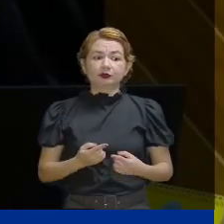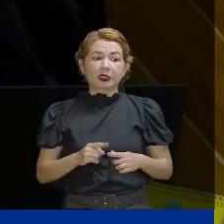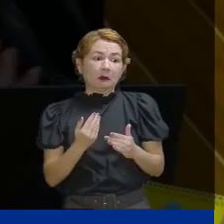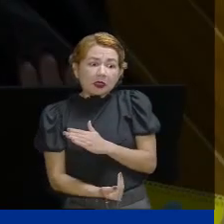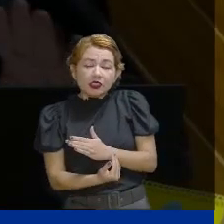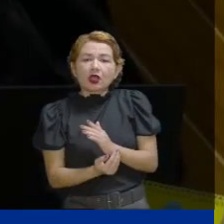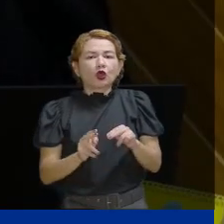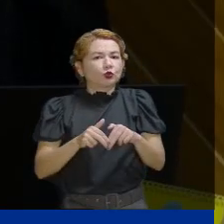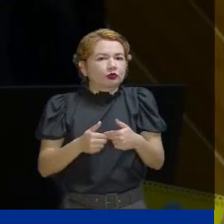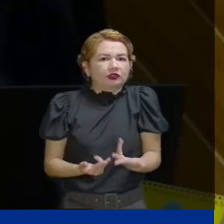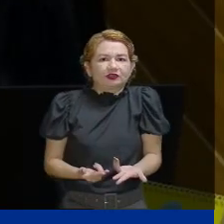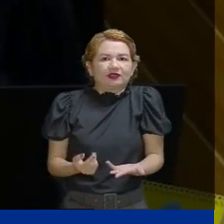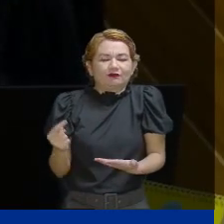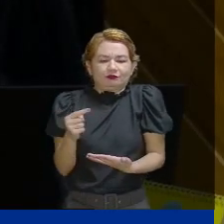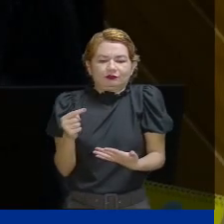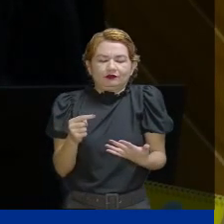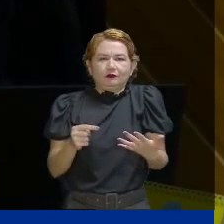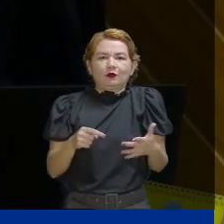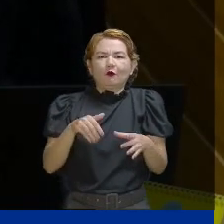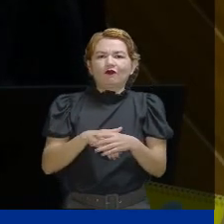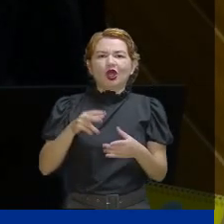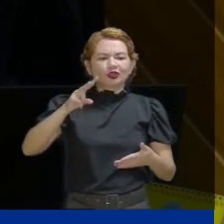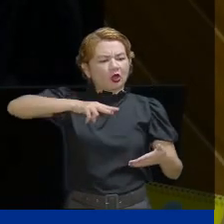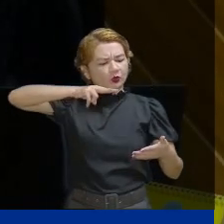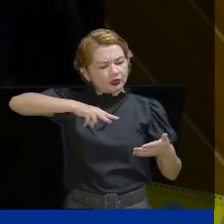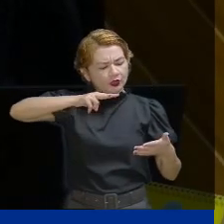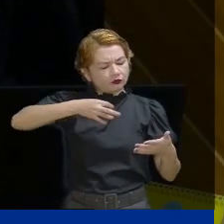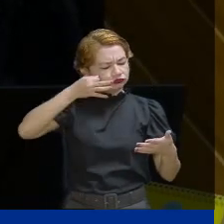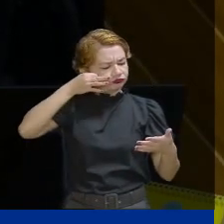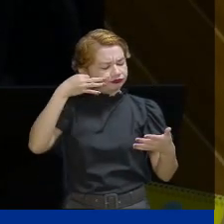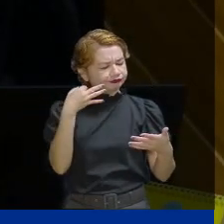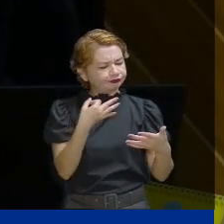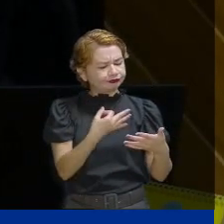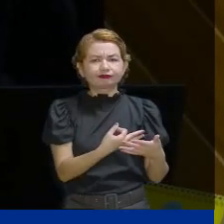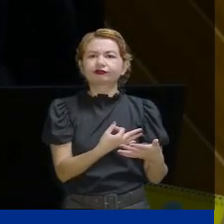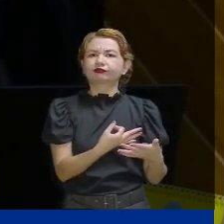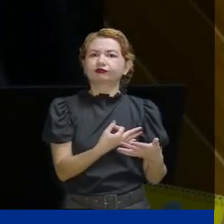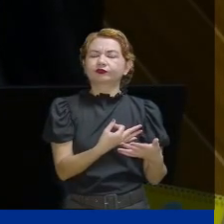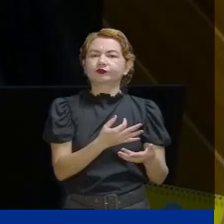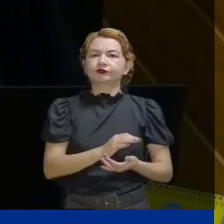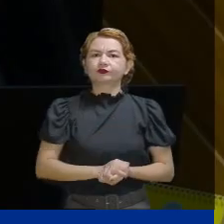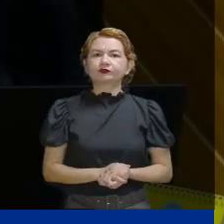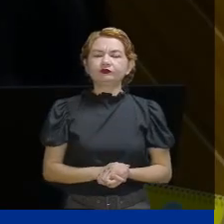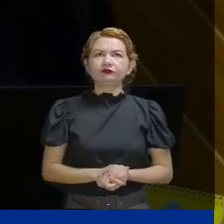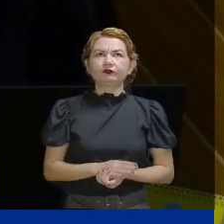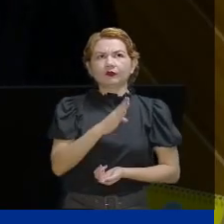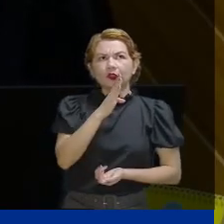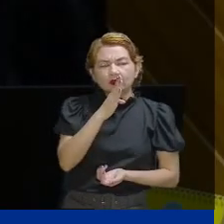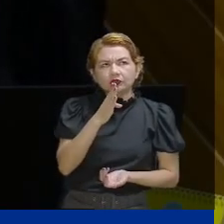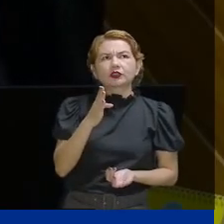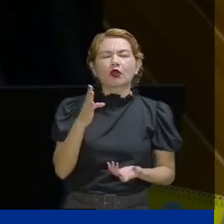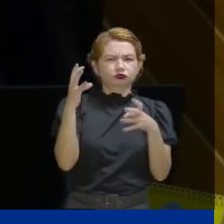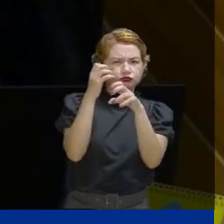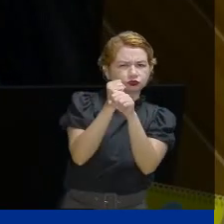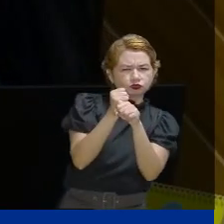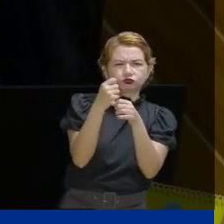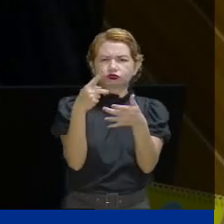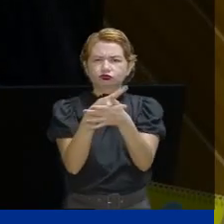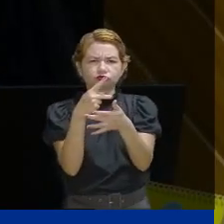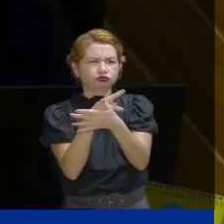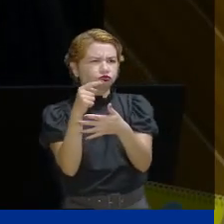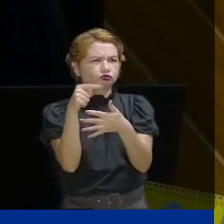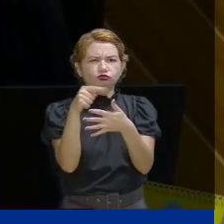Então, cada ponto do voto que eu tive chance de ver, não há omissão, obscuridade,